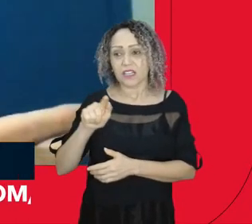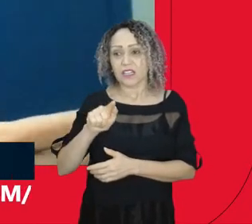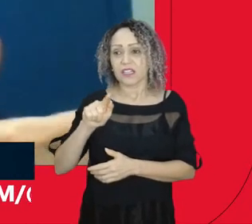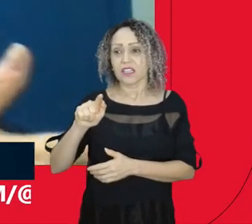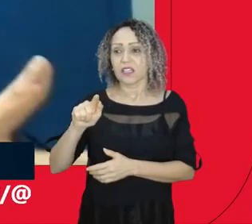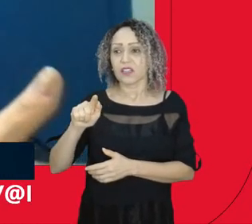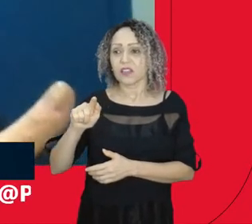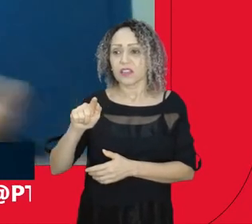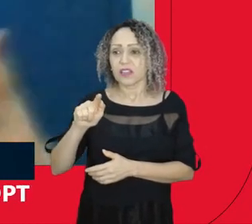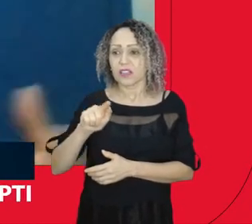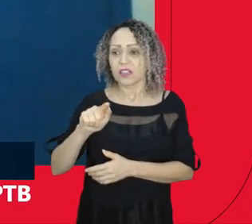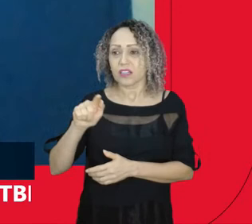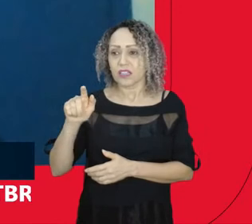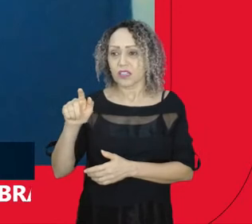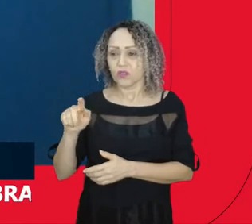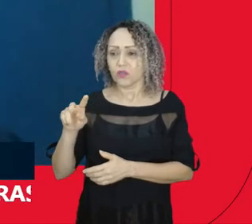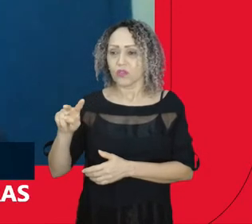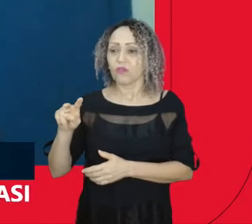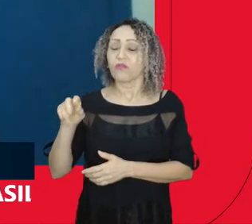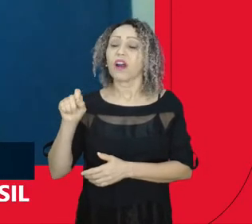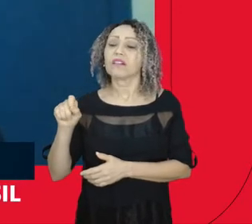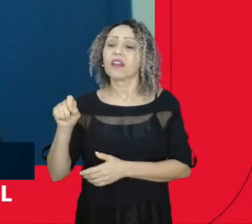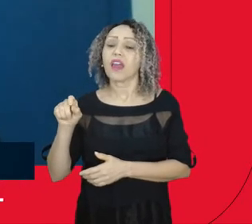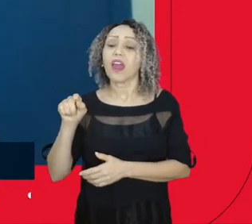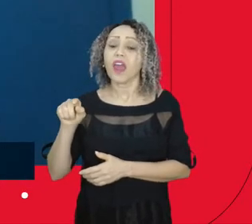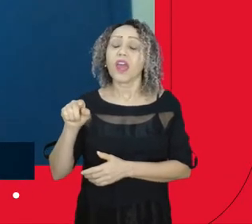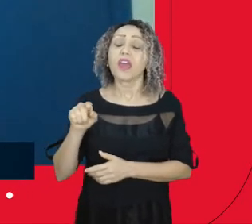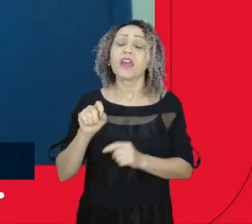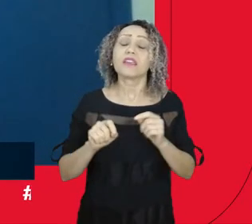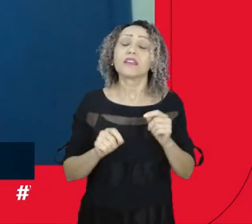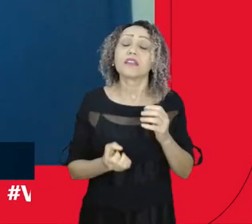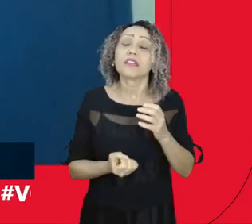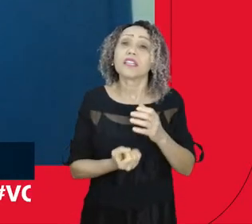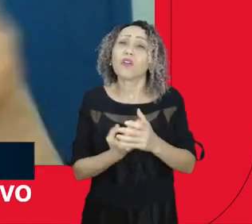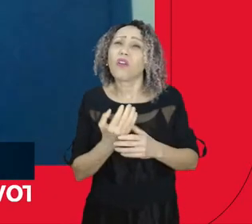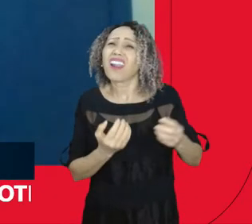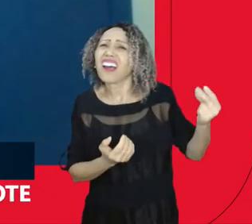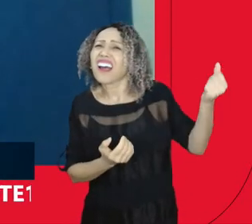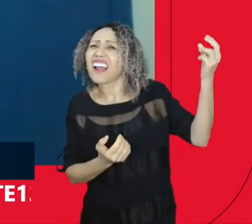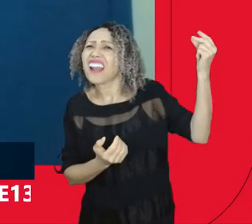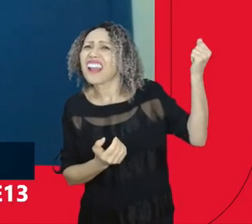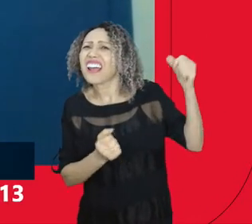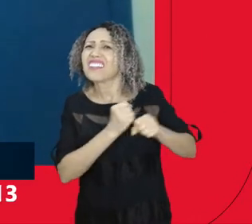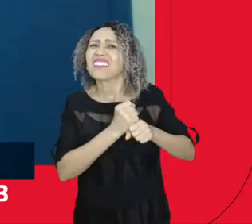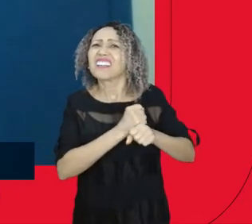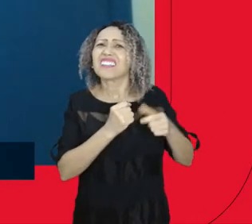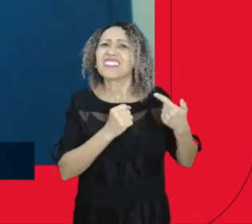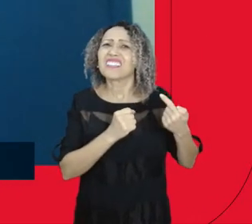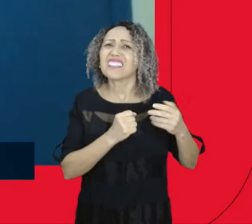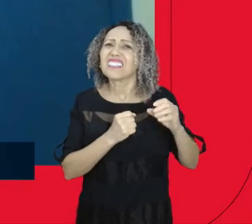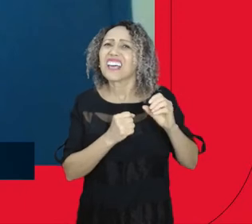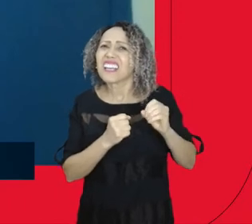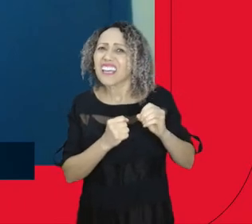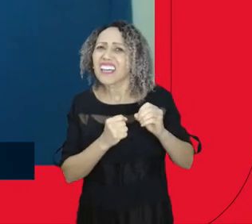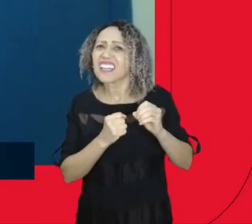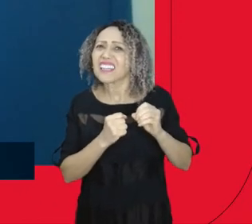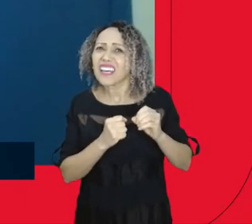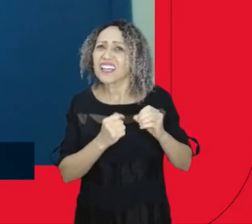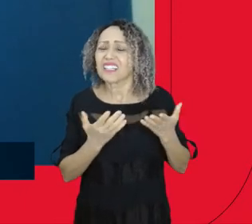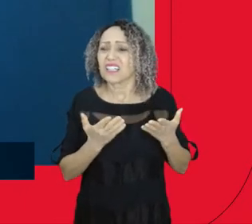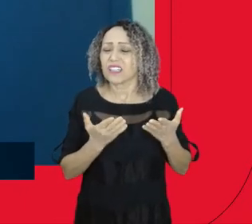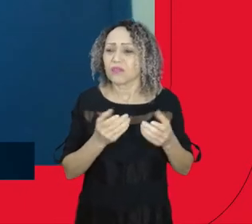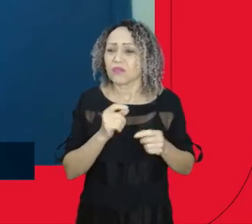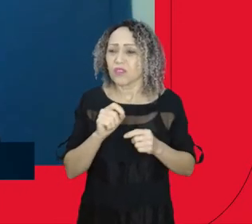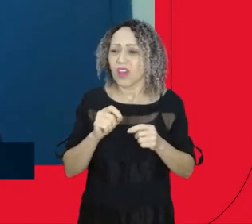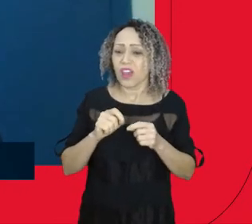não, o valor era baixo. Sim, era baixo, mas ele está há 4 anos no governo, gente. Por que que não aumentou no primeiro dia? Podia ter